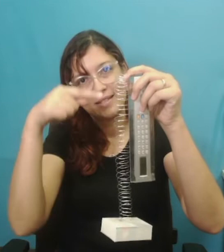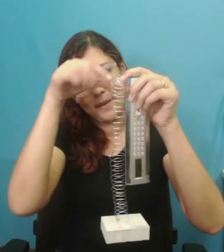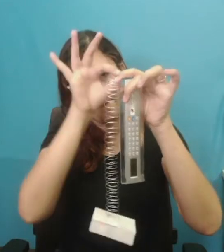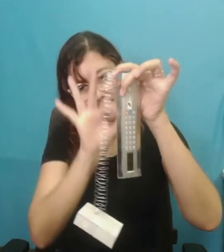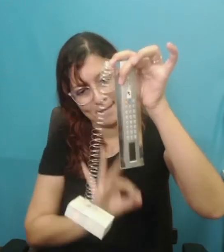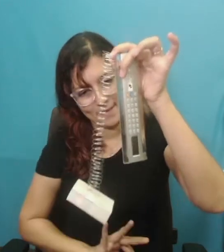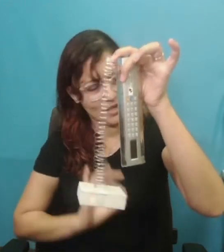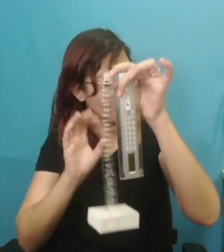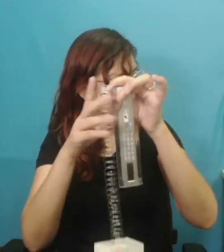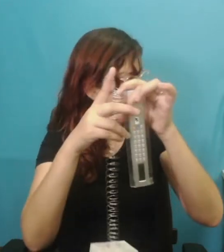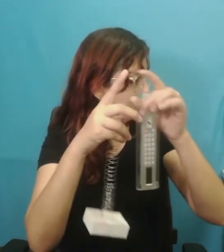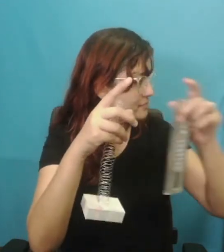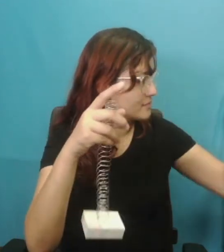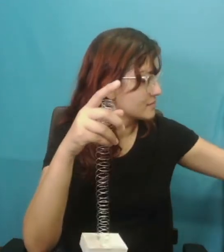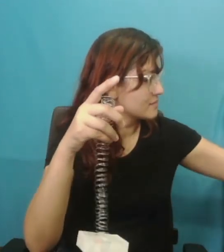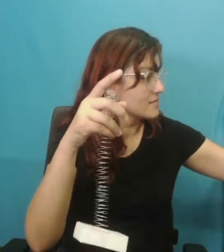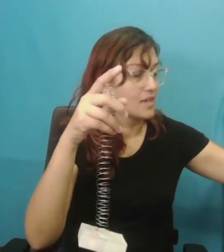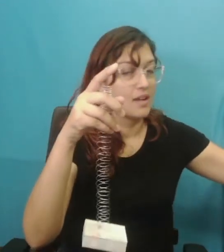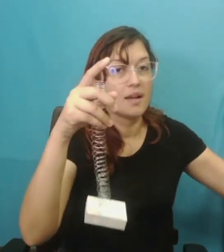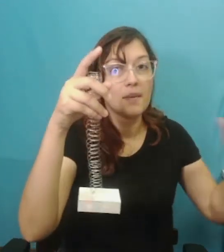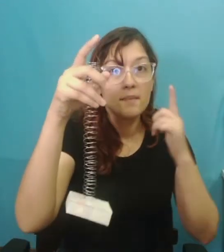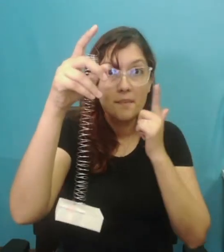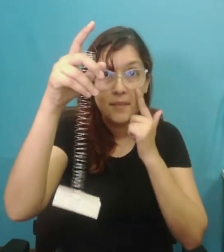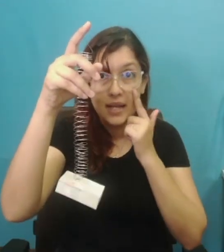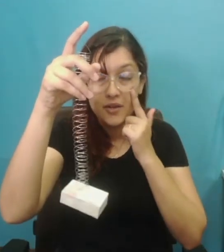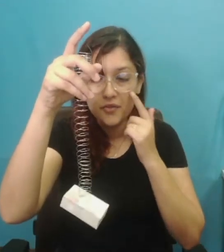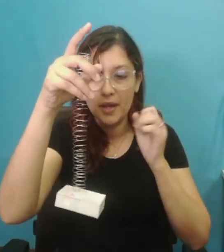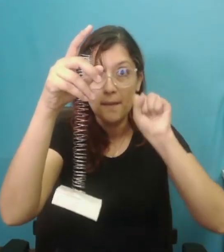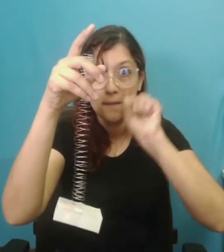Eu precisaria de uma régua maior.